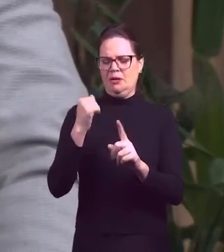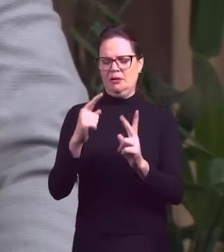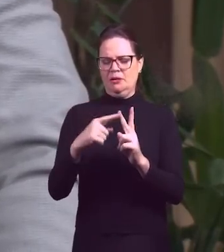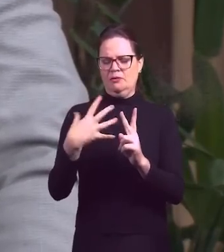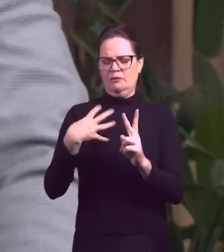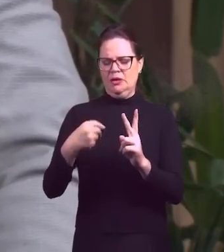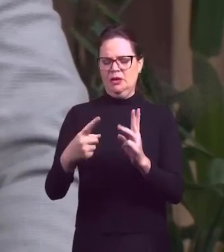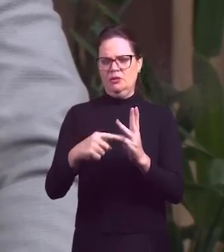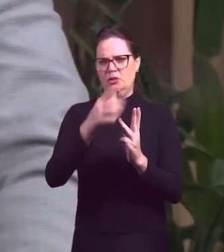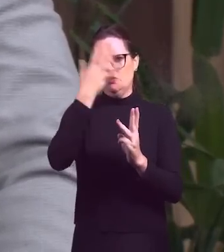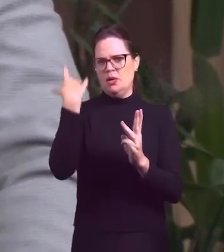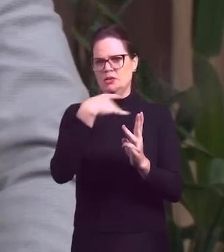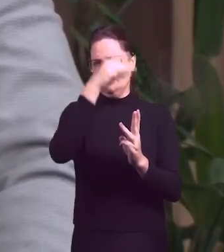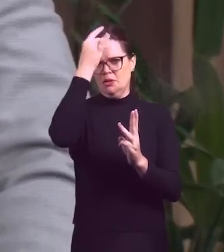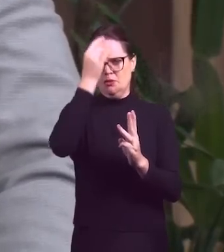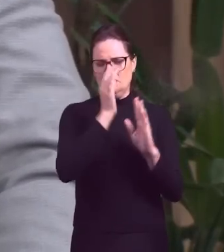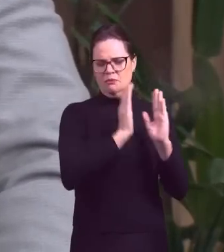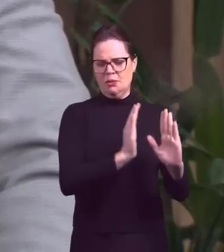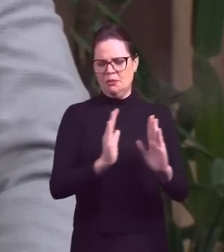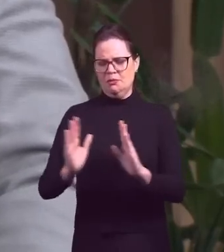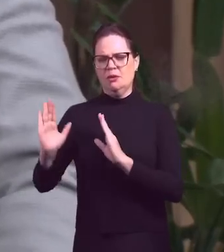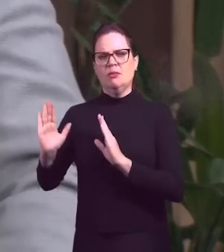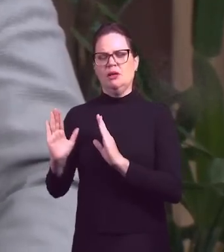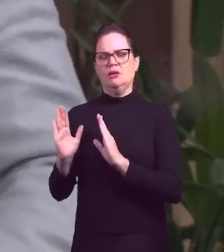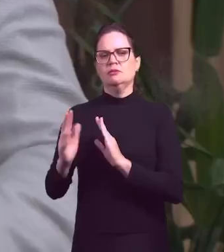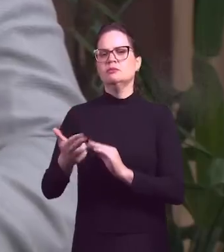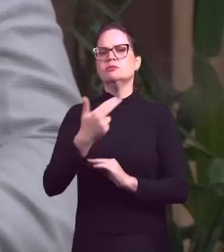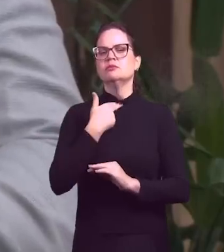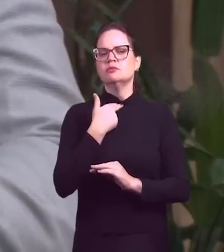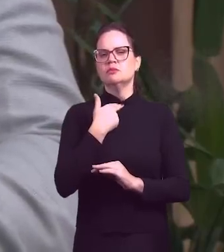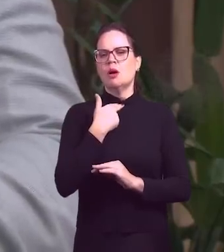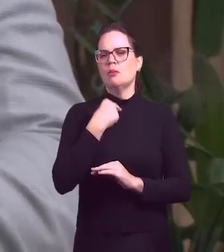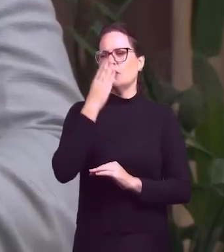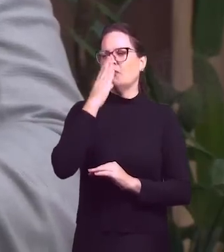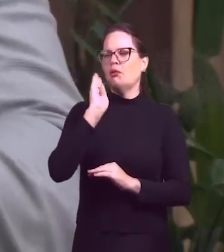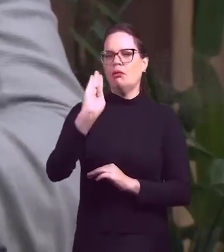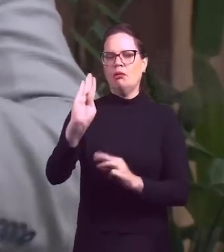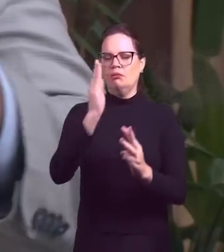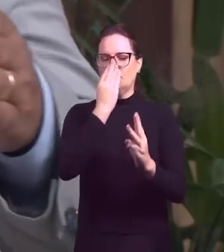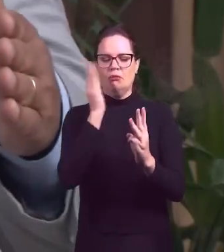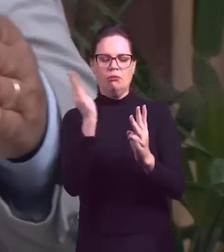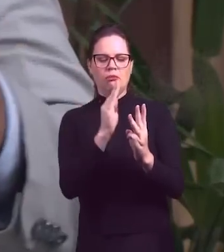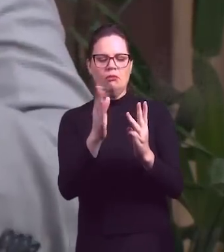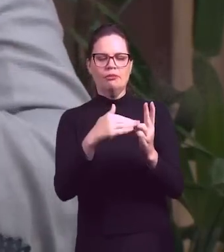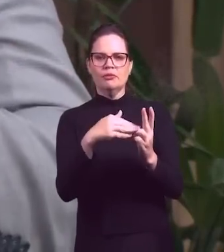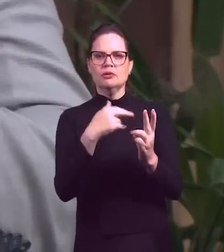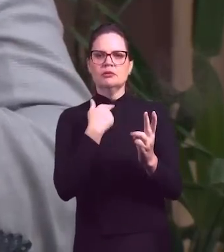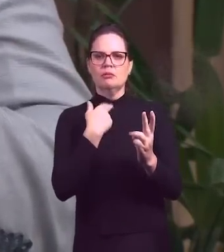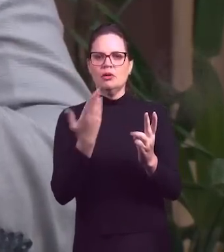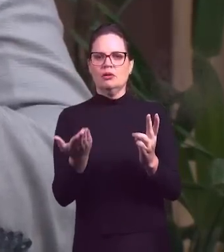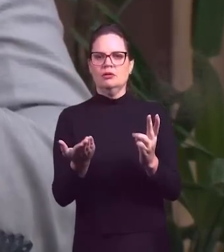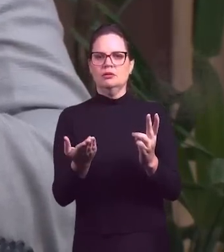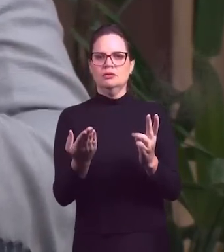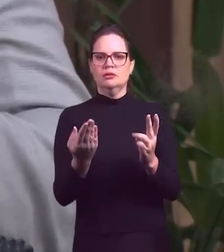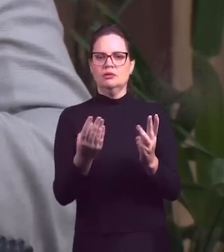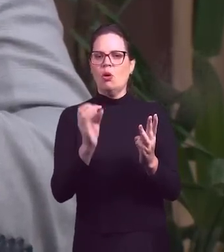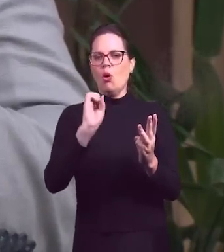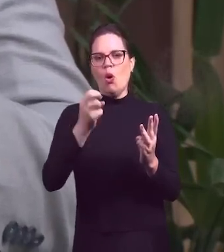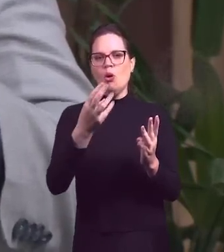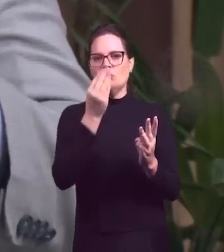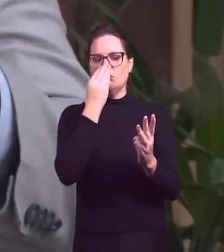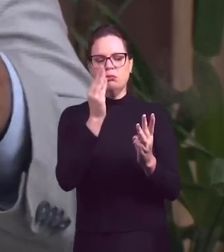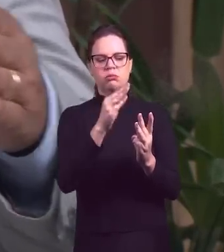do Filho e do Espírito Santo. Por que não podemos negligenciar, não é